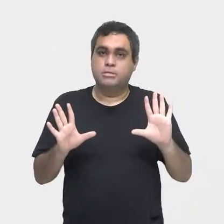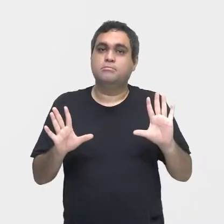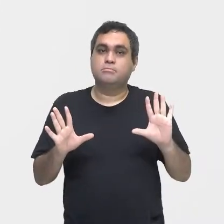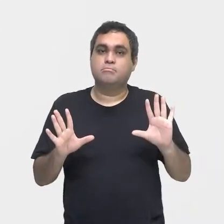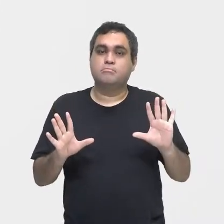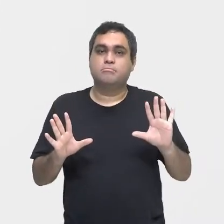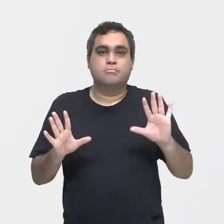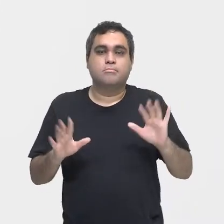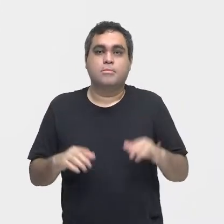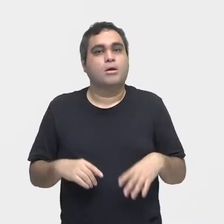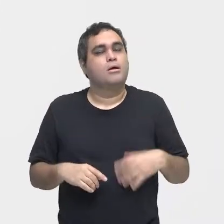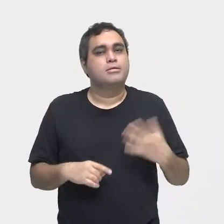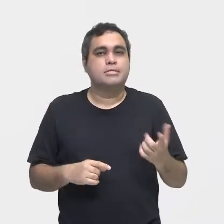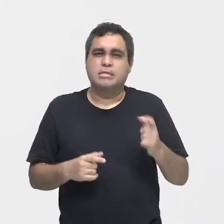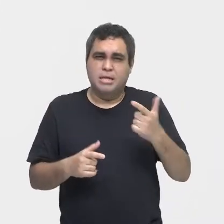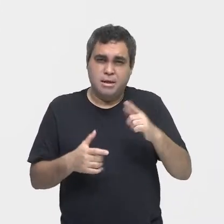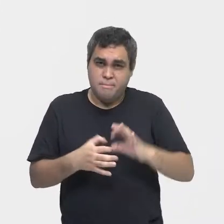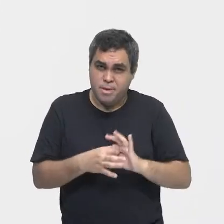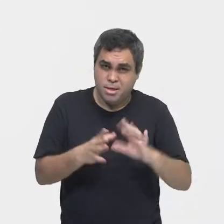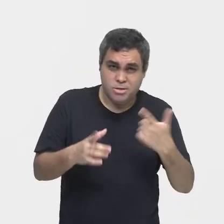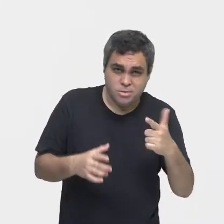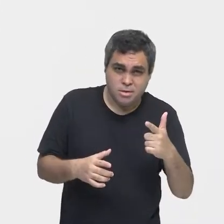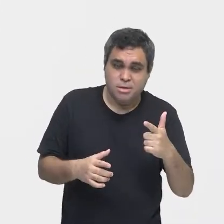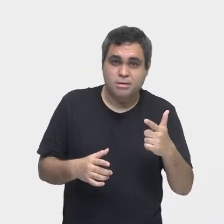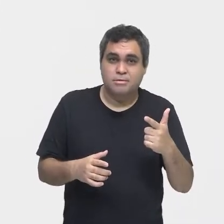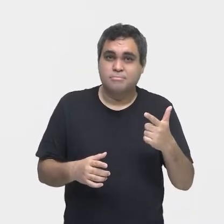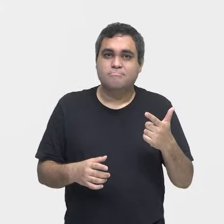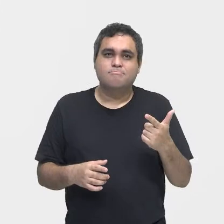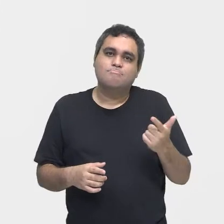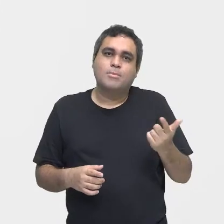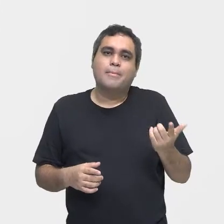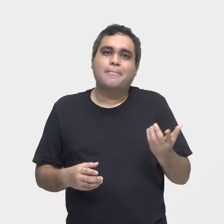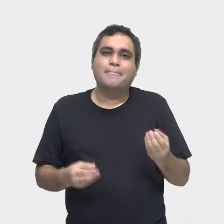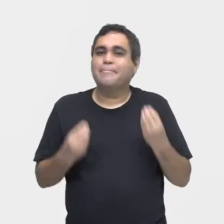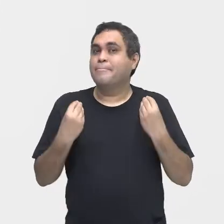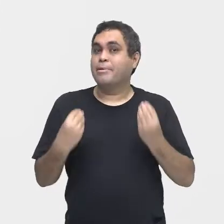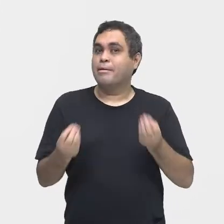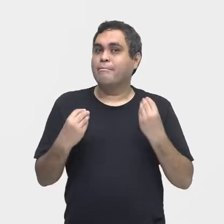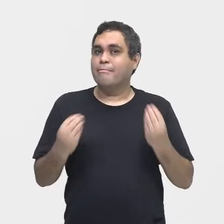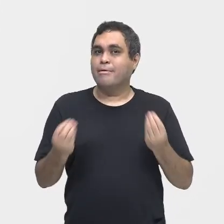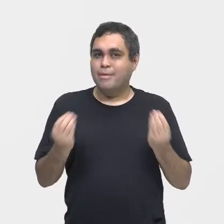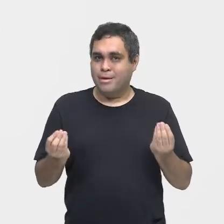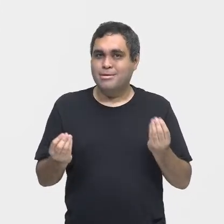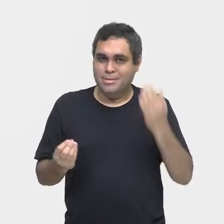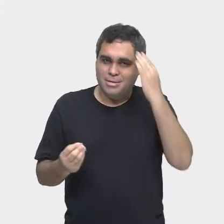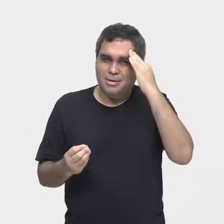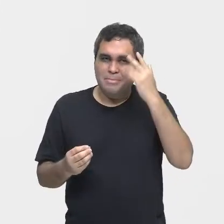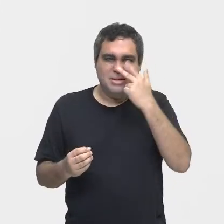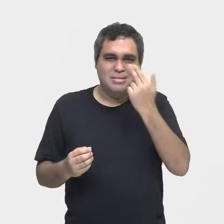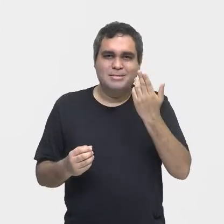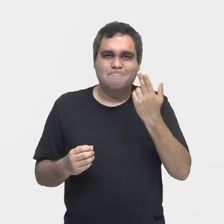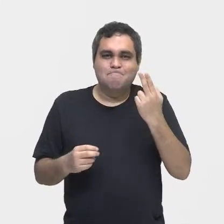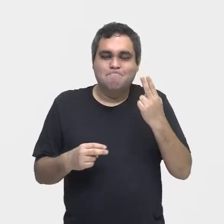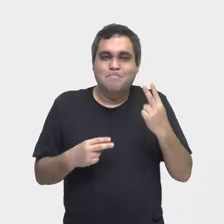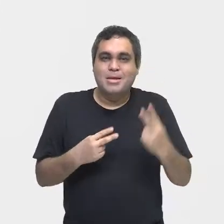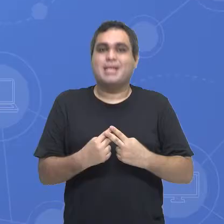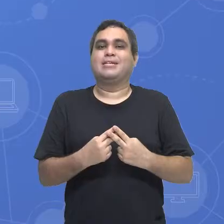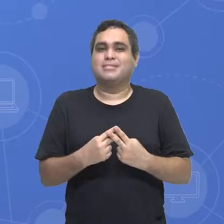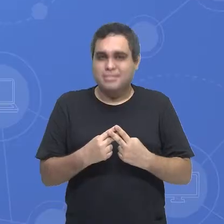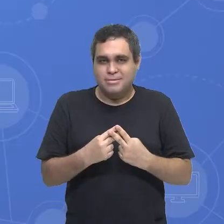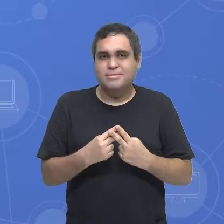for praticada em liberdade, não vai valer de nada. Vocês estão conseguindo me acompanhar? O que eu estou tentando explicar para vocês, quer dizer,